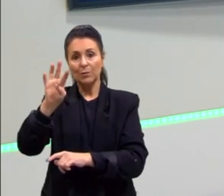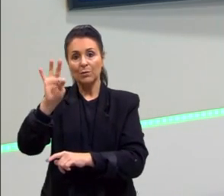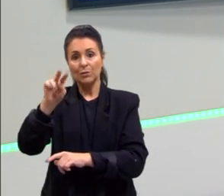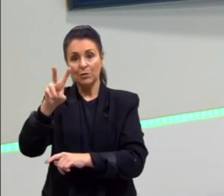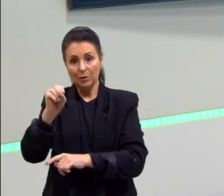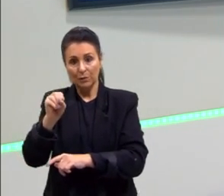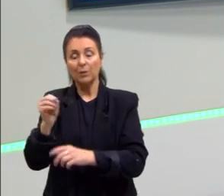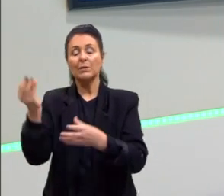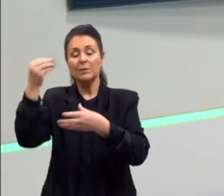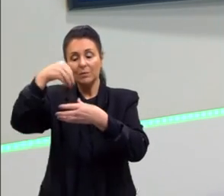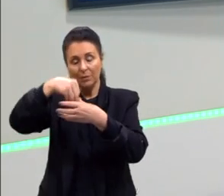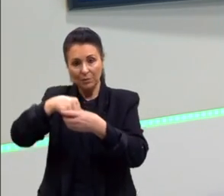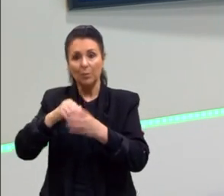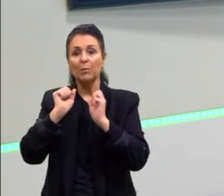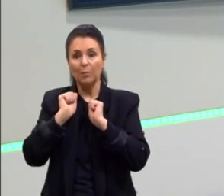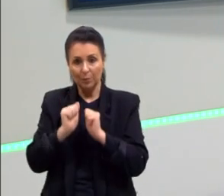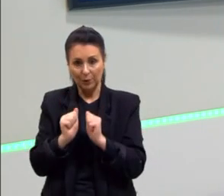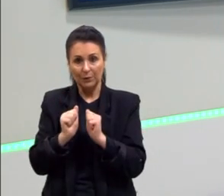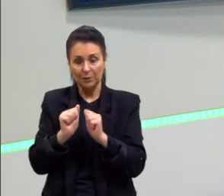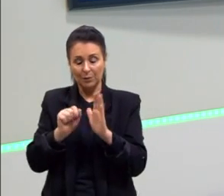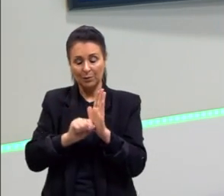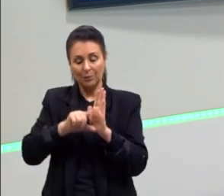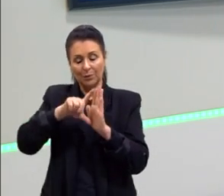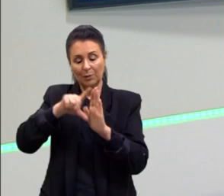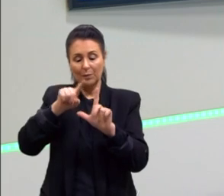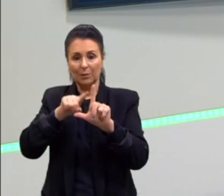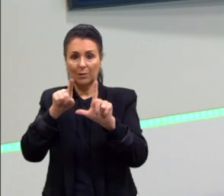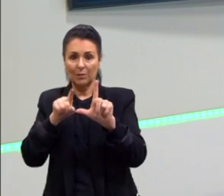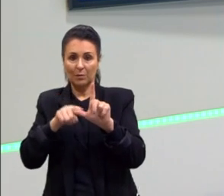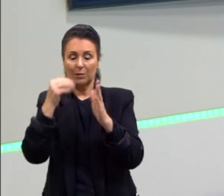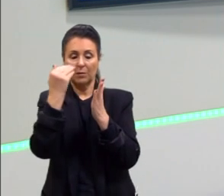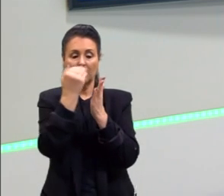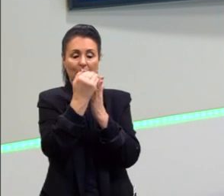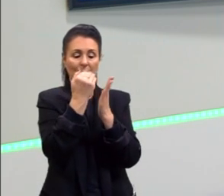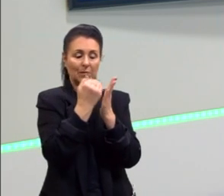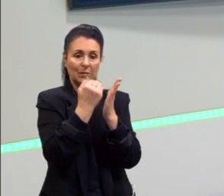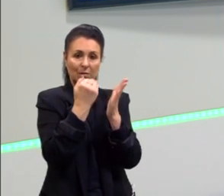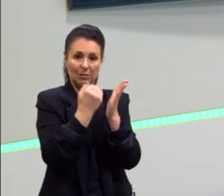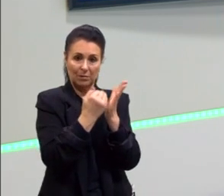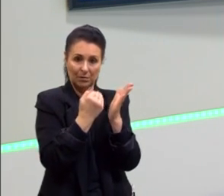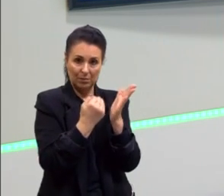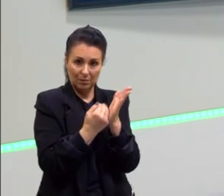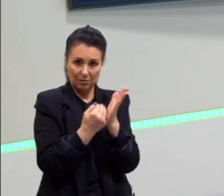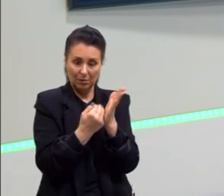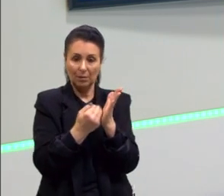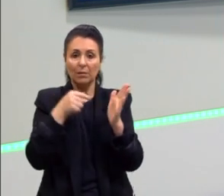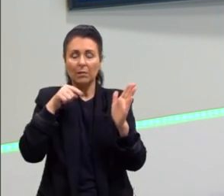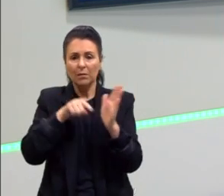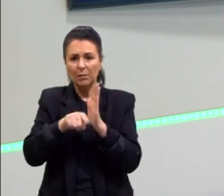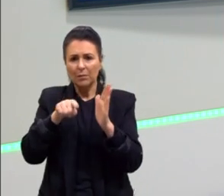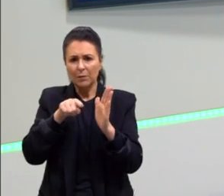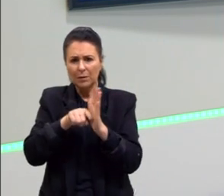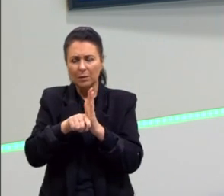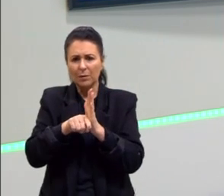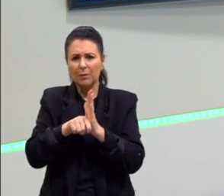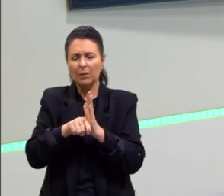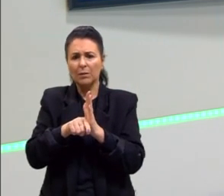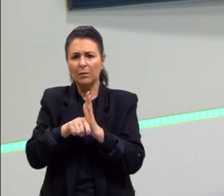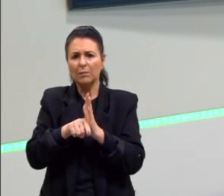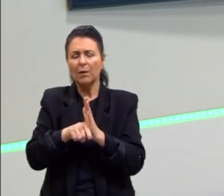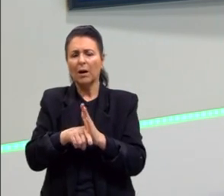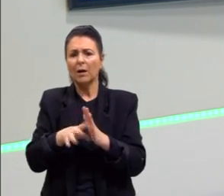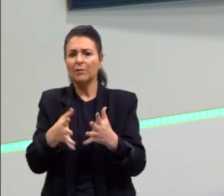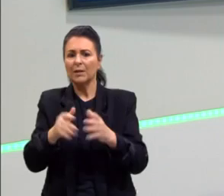ângulo fazer parte de um ângulo maior essas classificações ao longo das questões vão ir ficando um